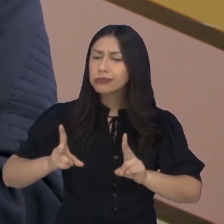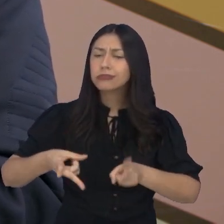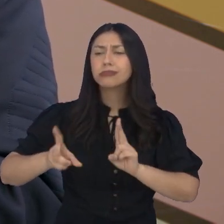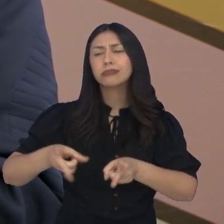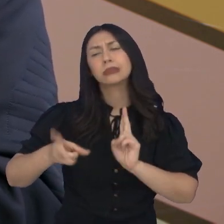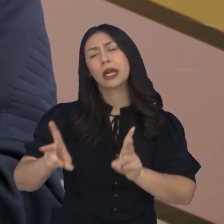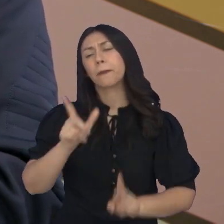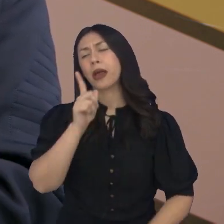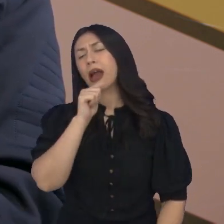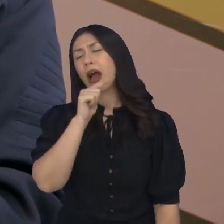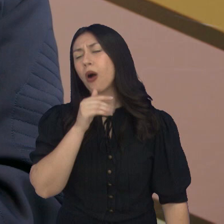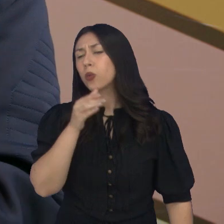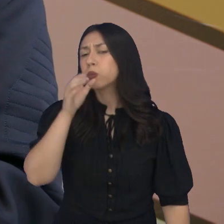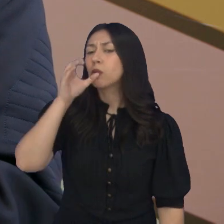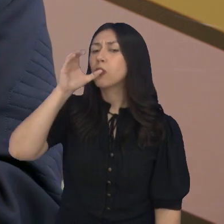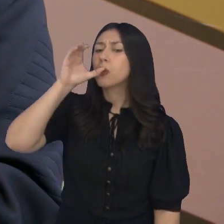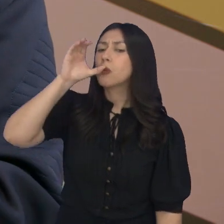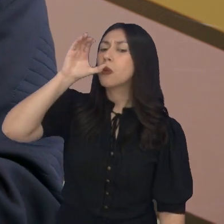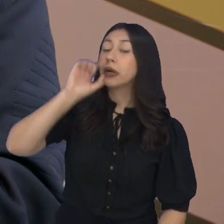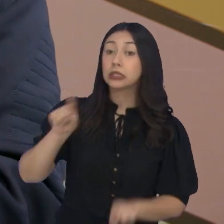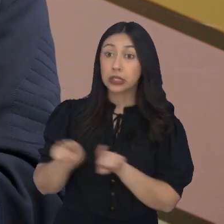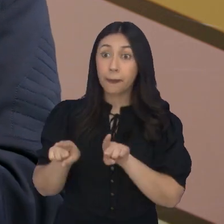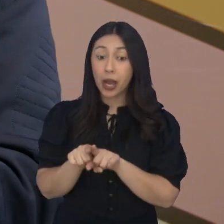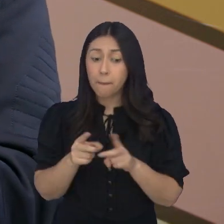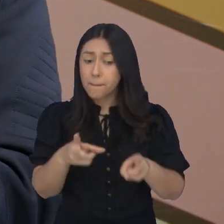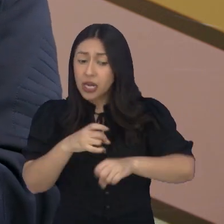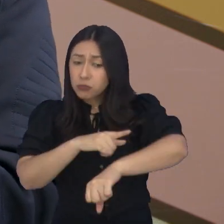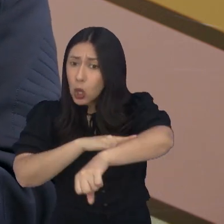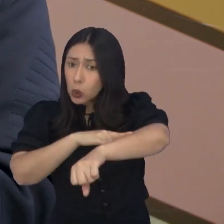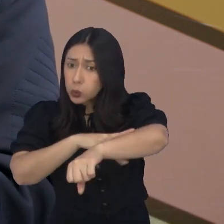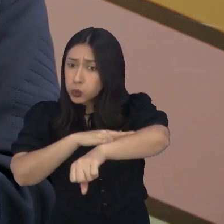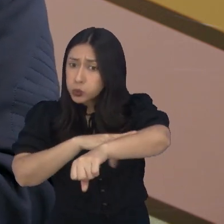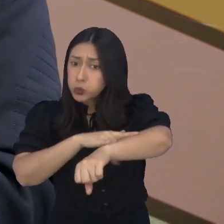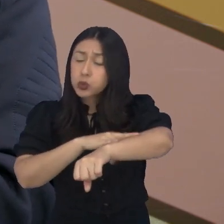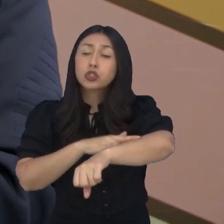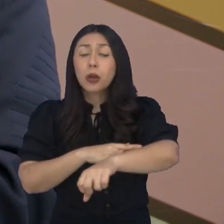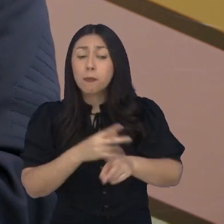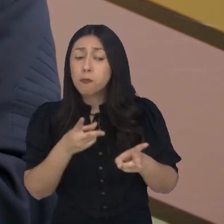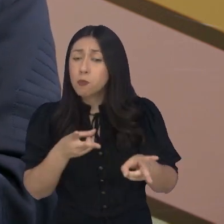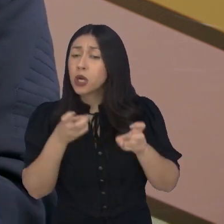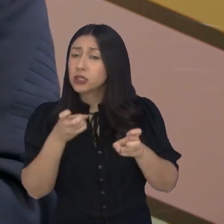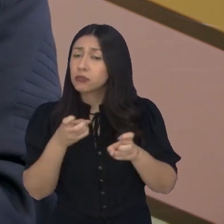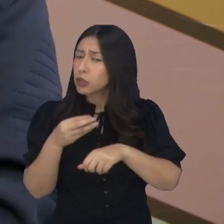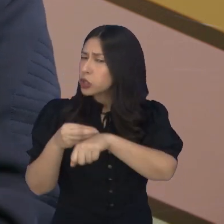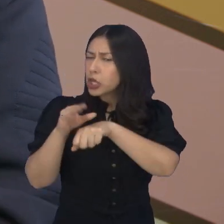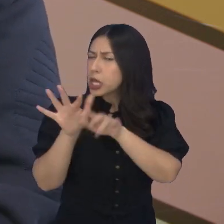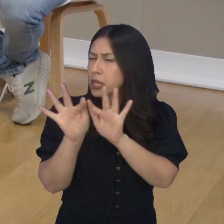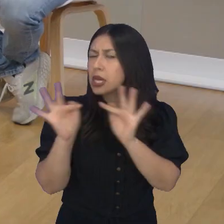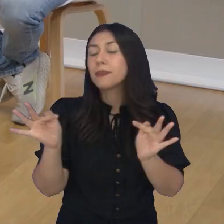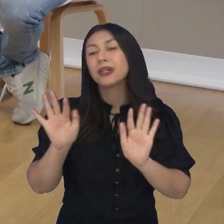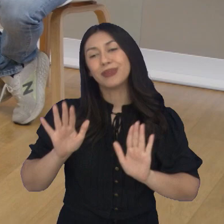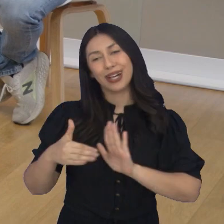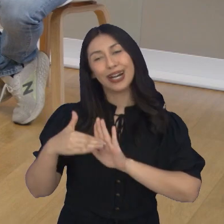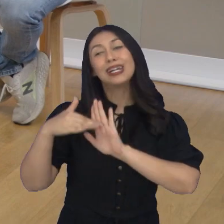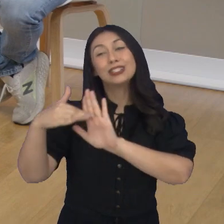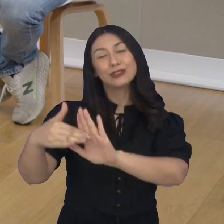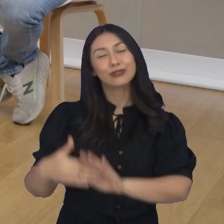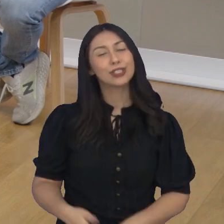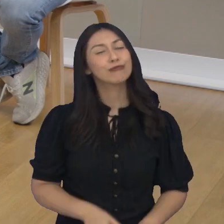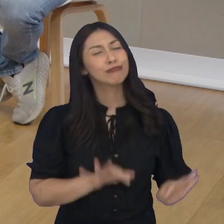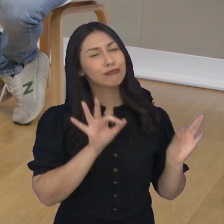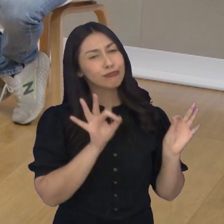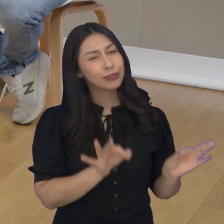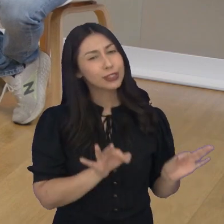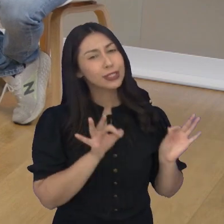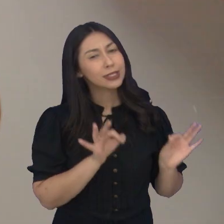durante o dia e observe a sua urina. Acho que são hábitos simples, dicas simples que vão ajudar na hidratação. Com